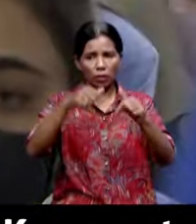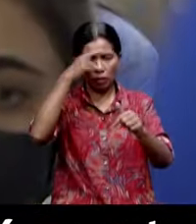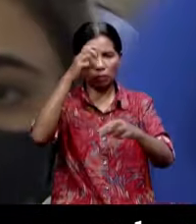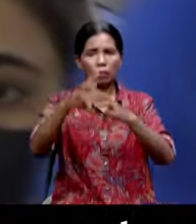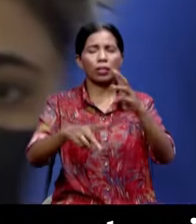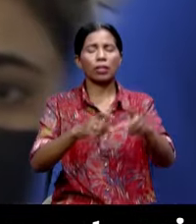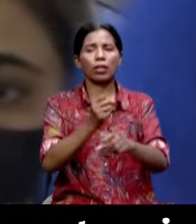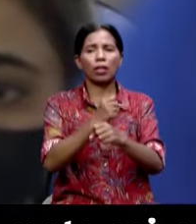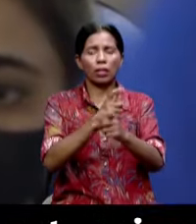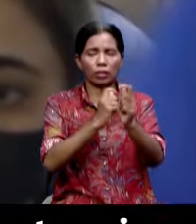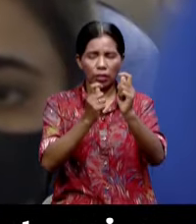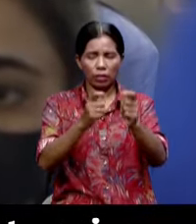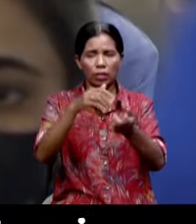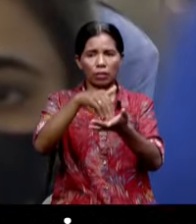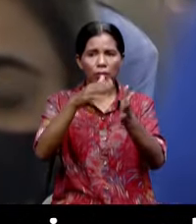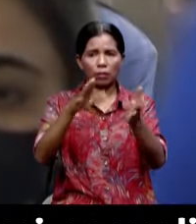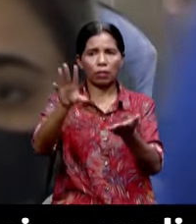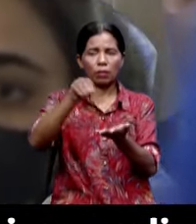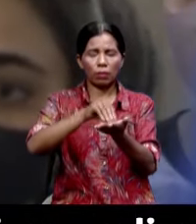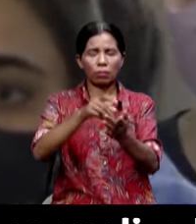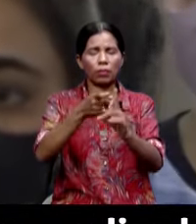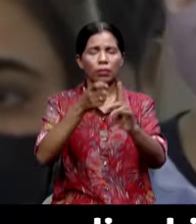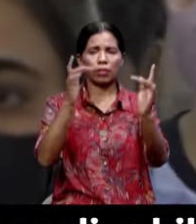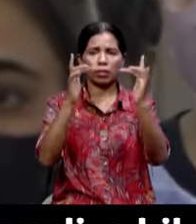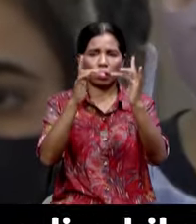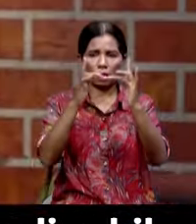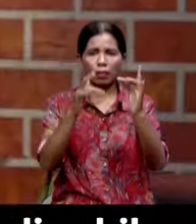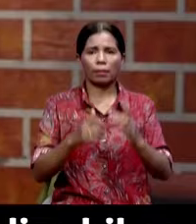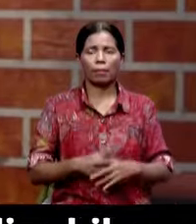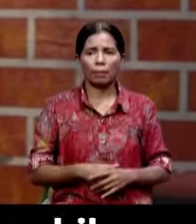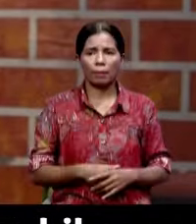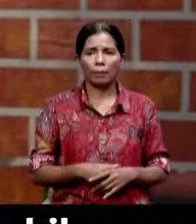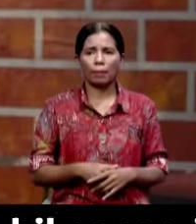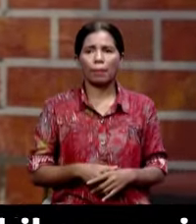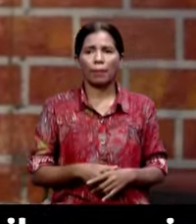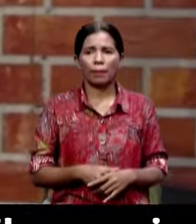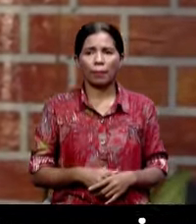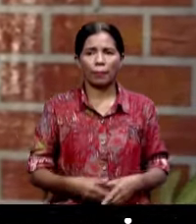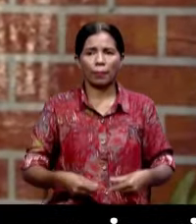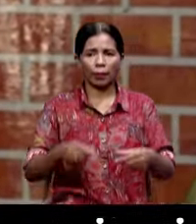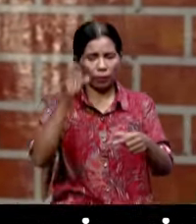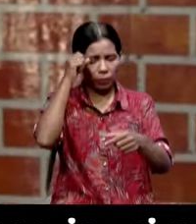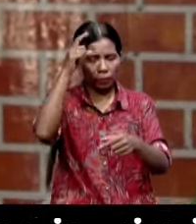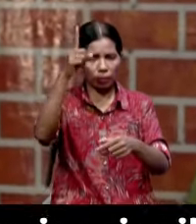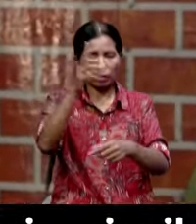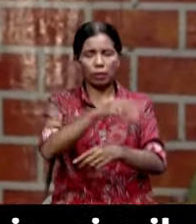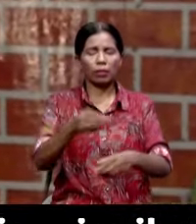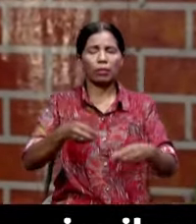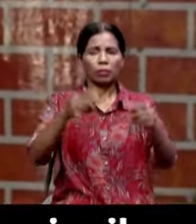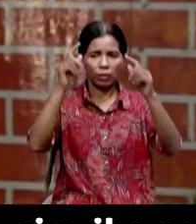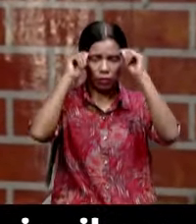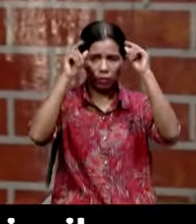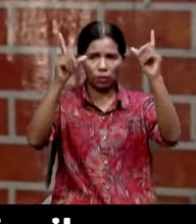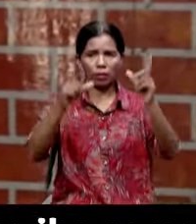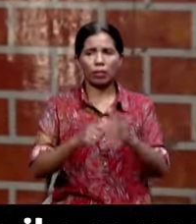ir a Halotese, estudante Barak, uma copia da internet. Compreende para fora de Timor-Leste.